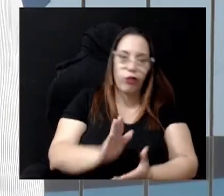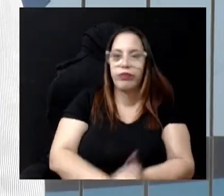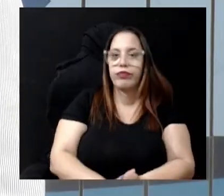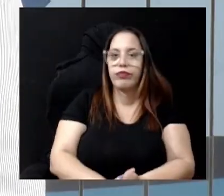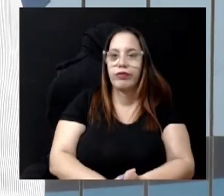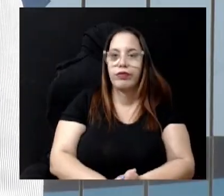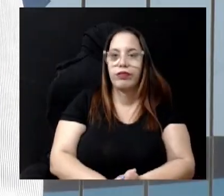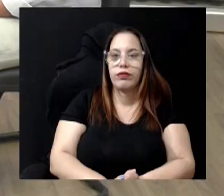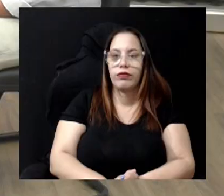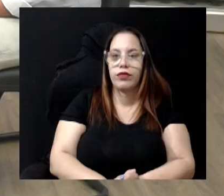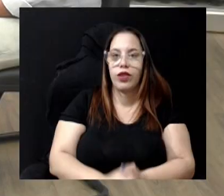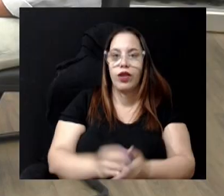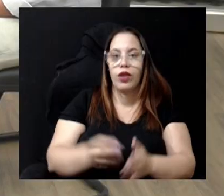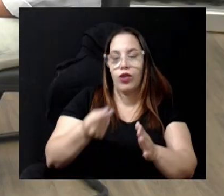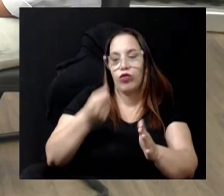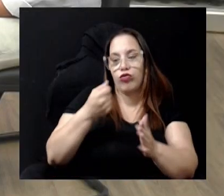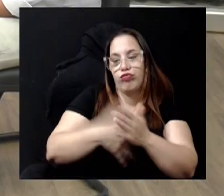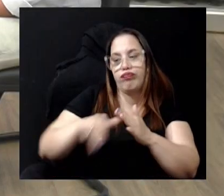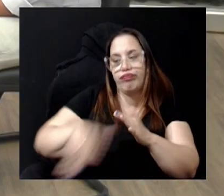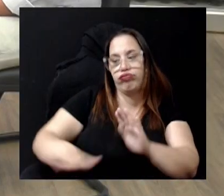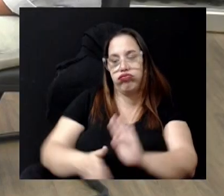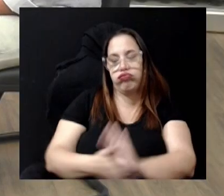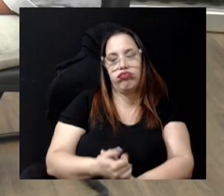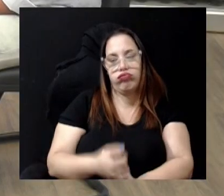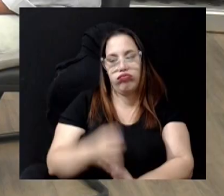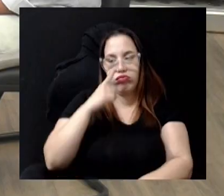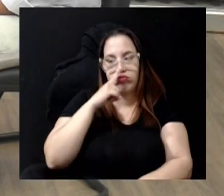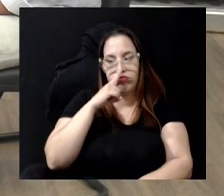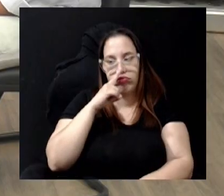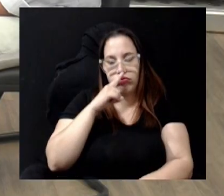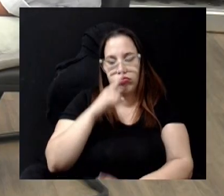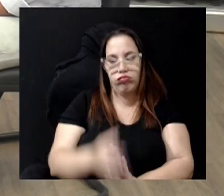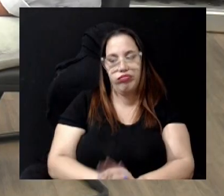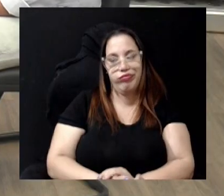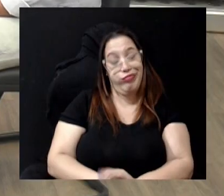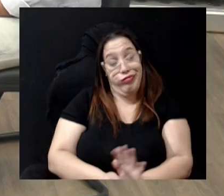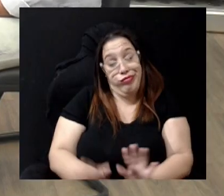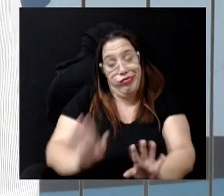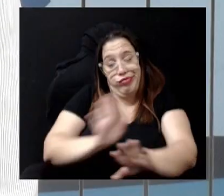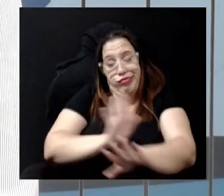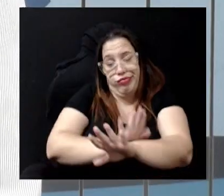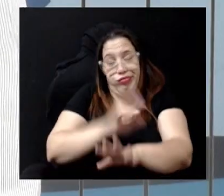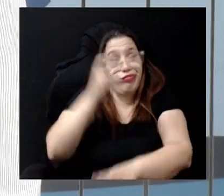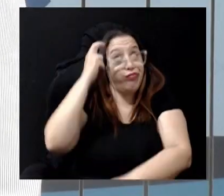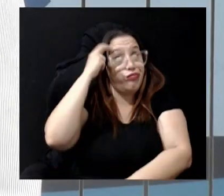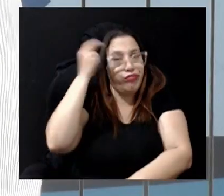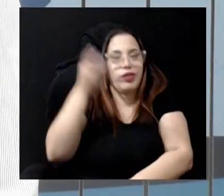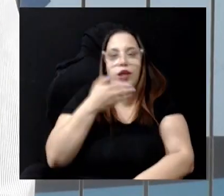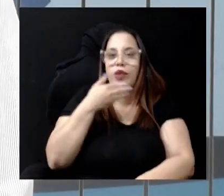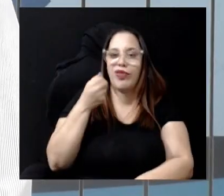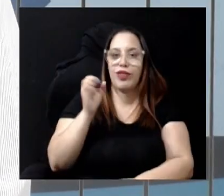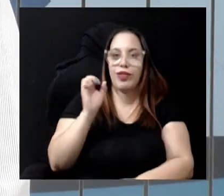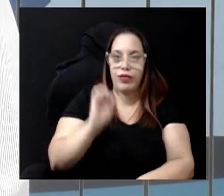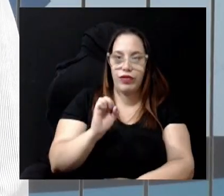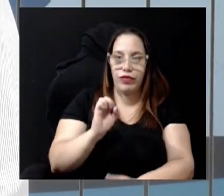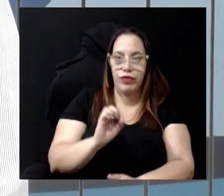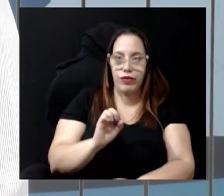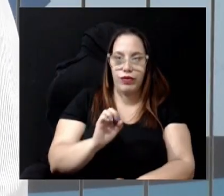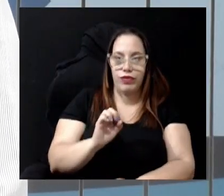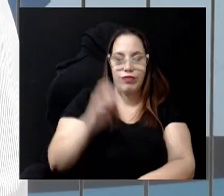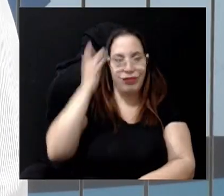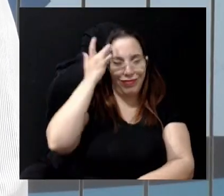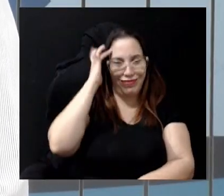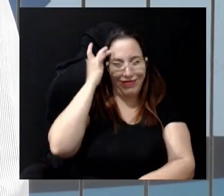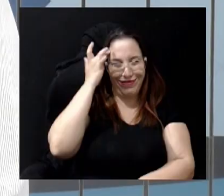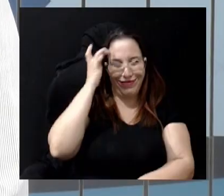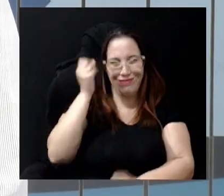na lata de lixo, que a gente precisa ter o cuidado necessário e a inteligência para melhor fazer uso. É assim que eu acho que a gente deve pensar o